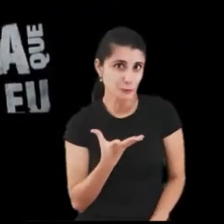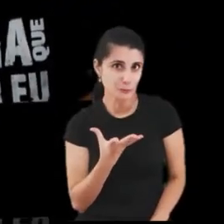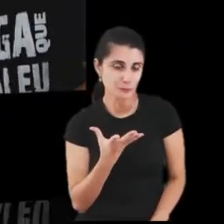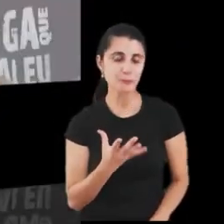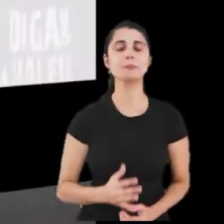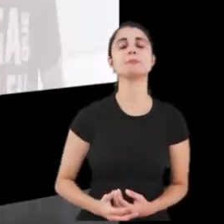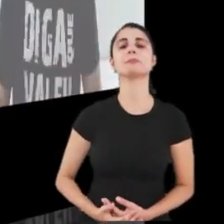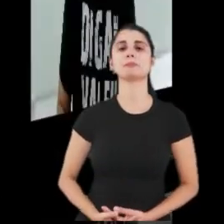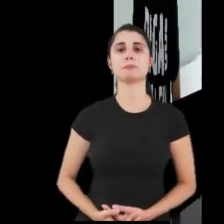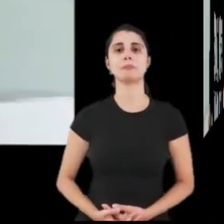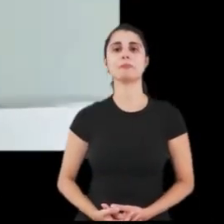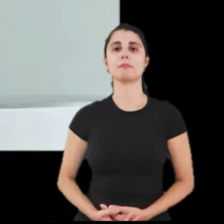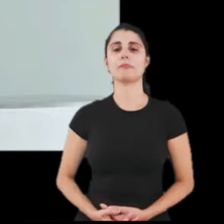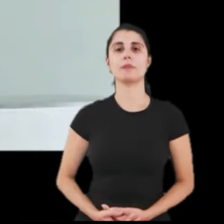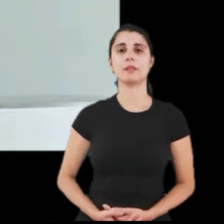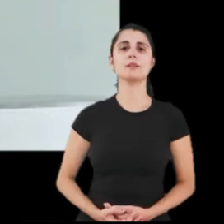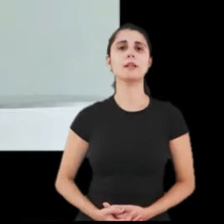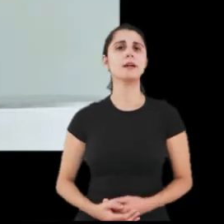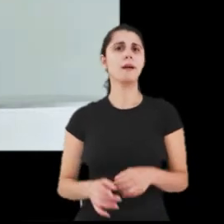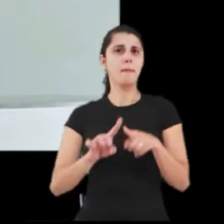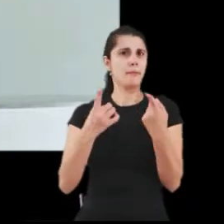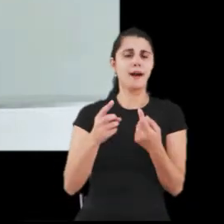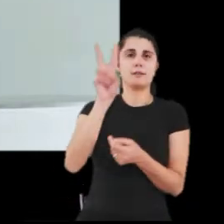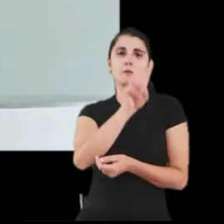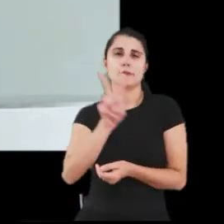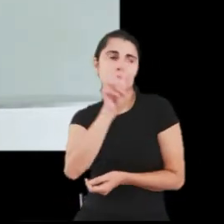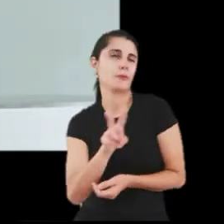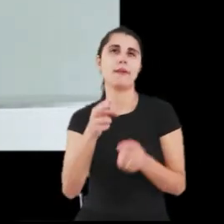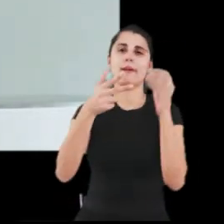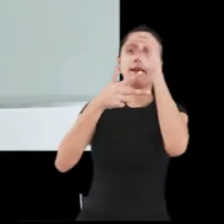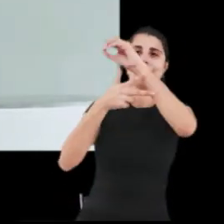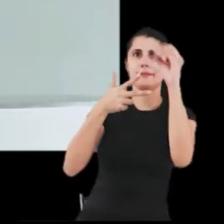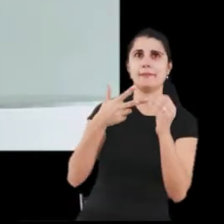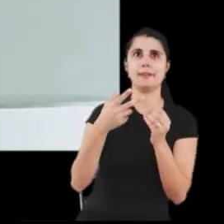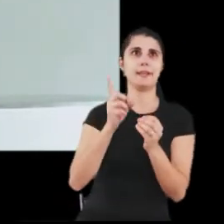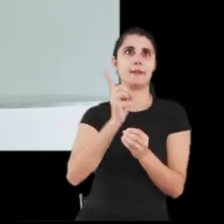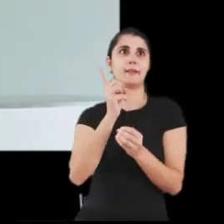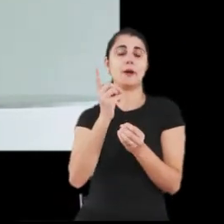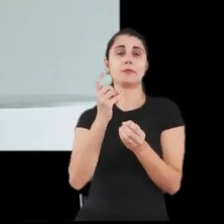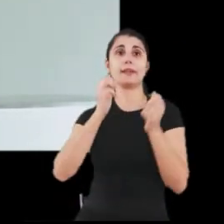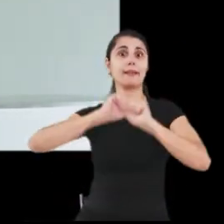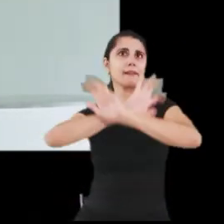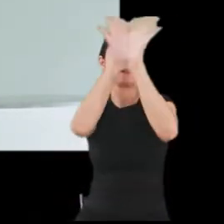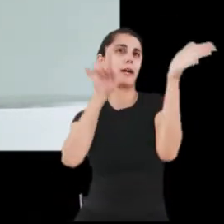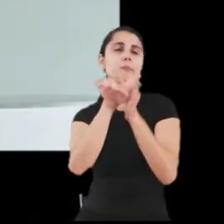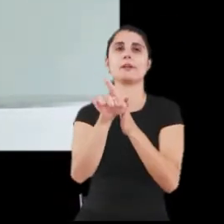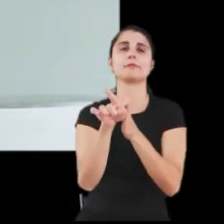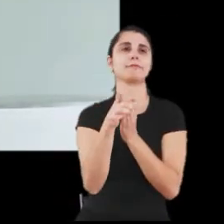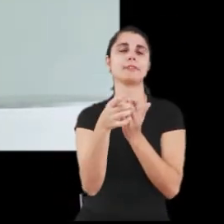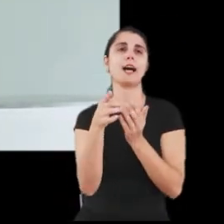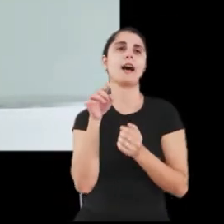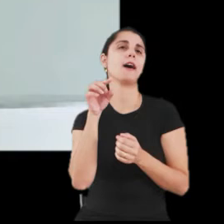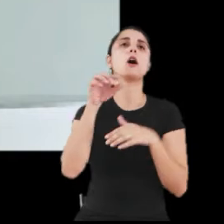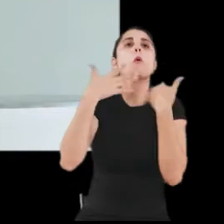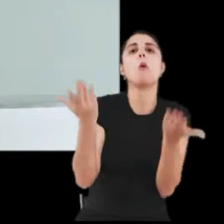que valeu. Pessoal, é claro que no vestibular e no Enem, a questão não vai ser tão direta. Calcule o MDC